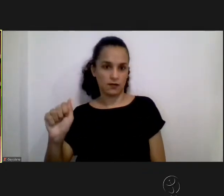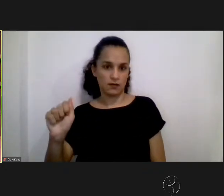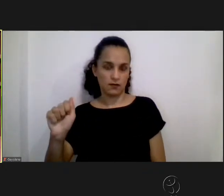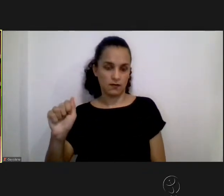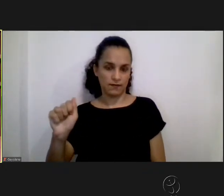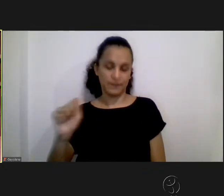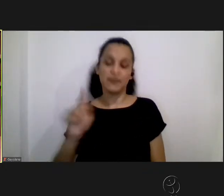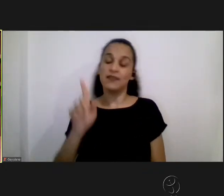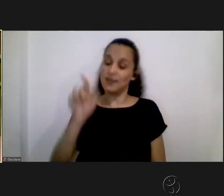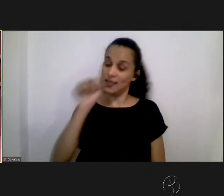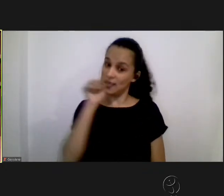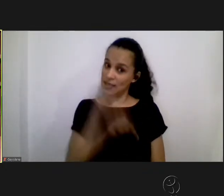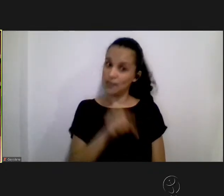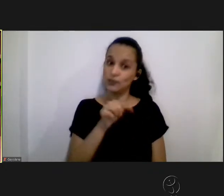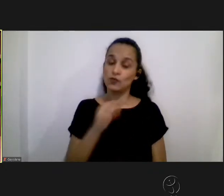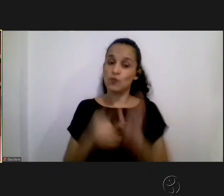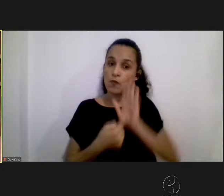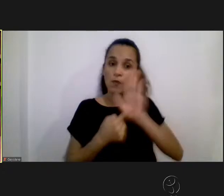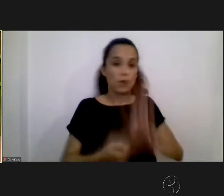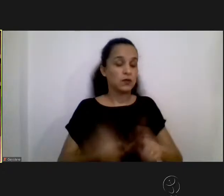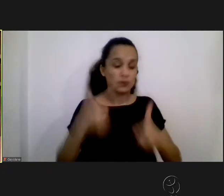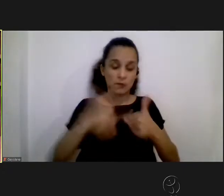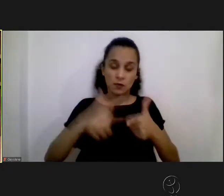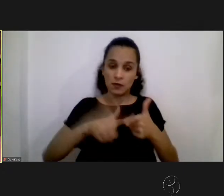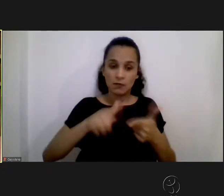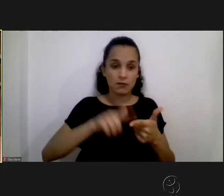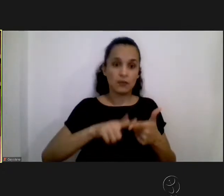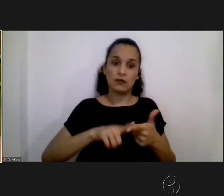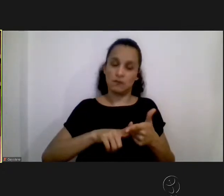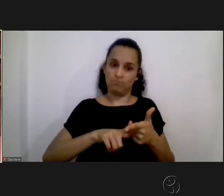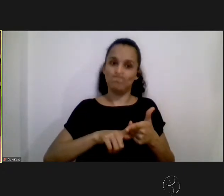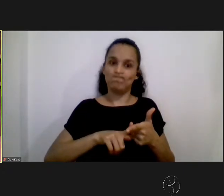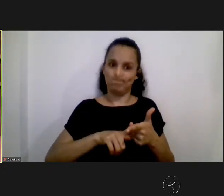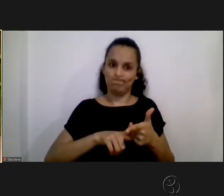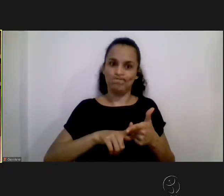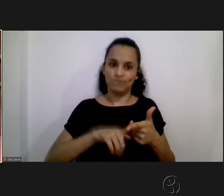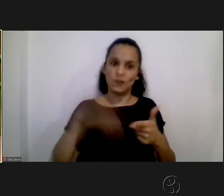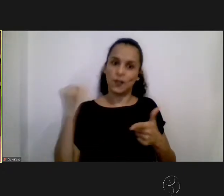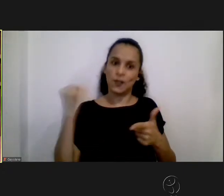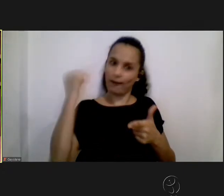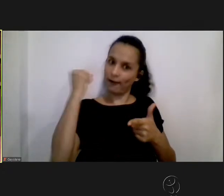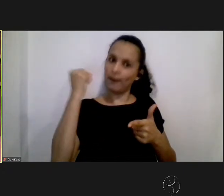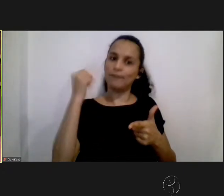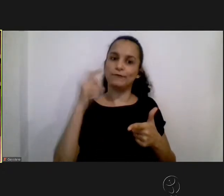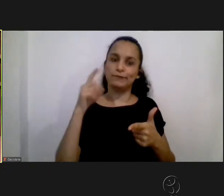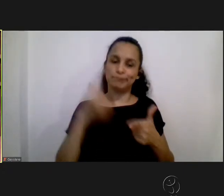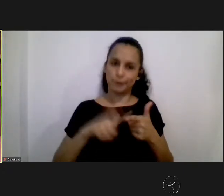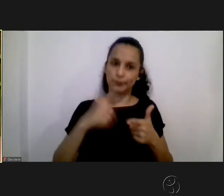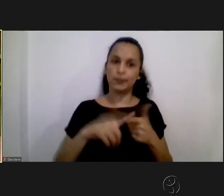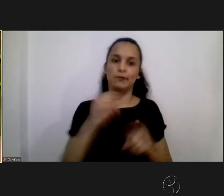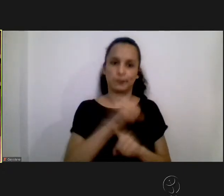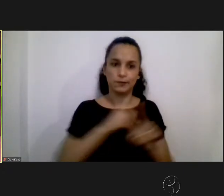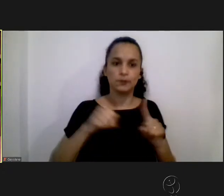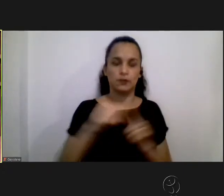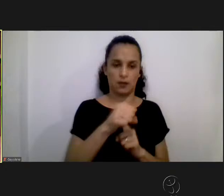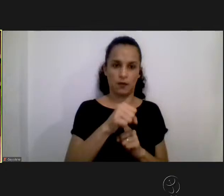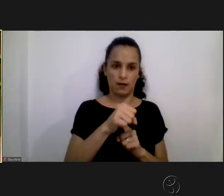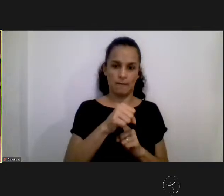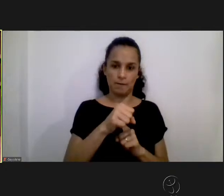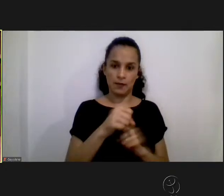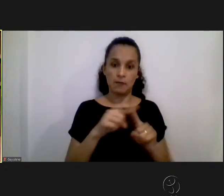sérios problemas sociais. Há vários fatores, mas um que se